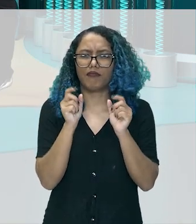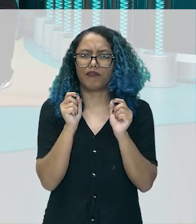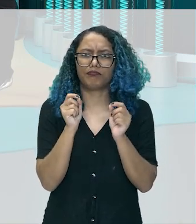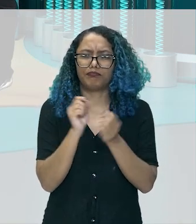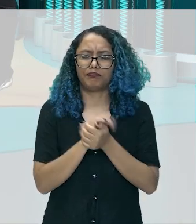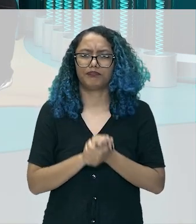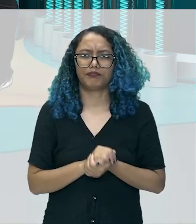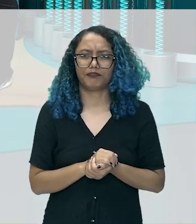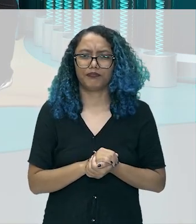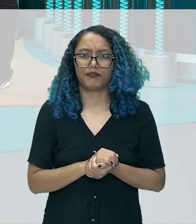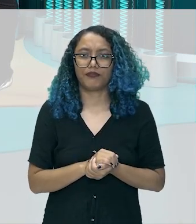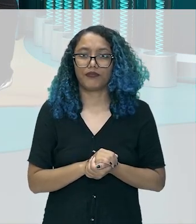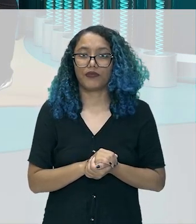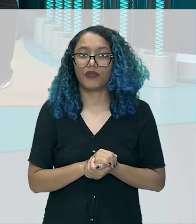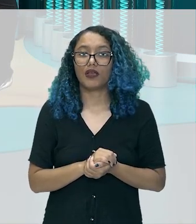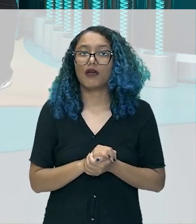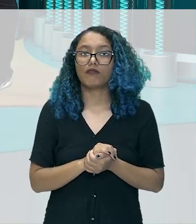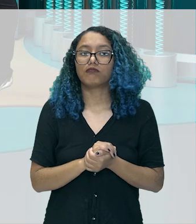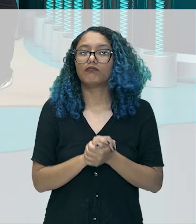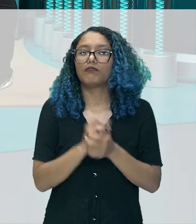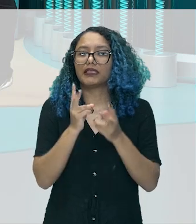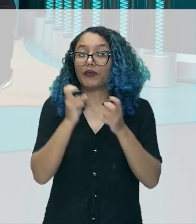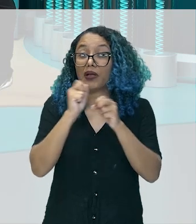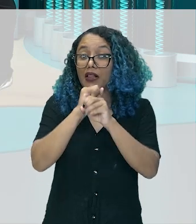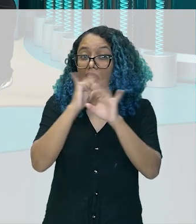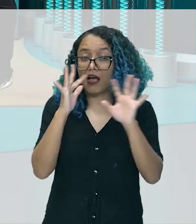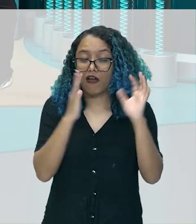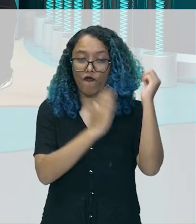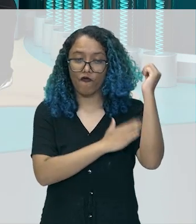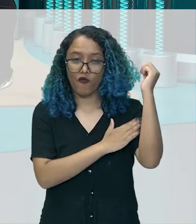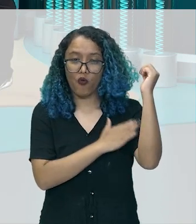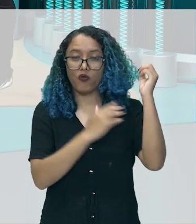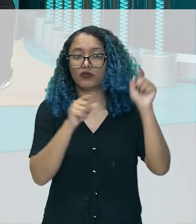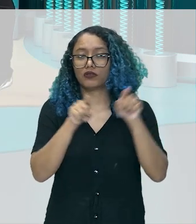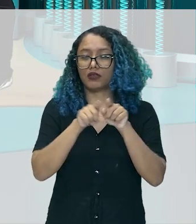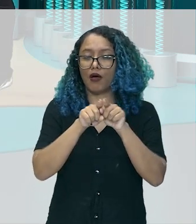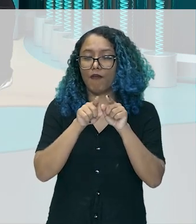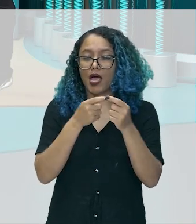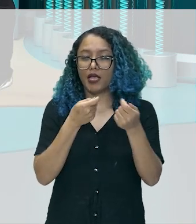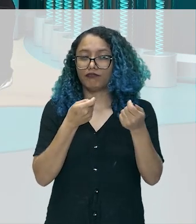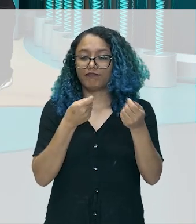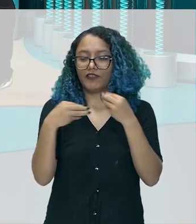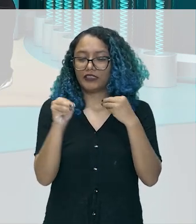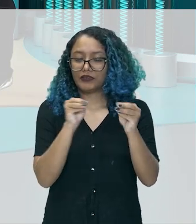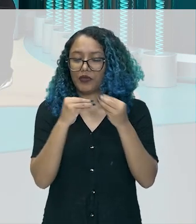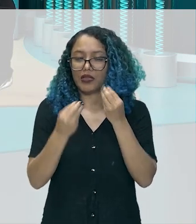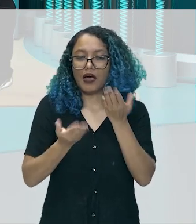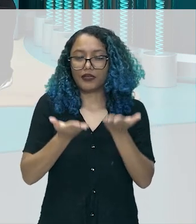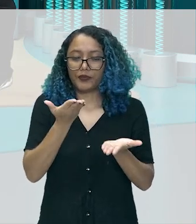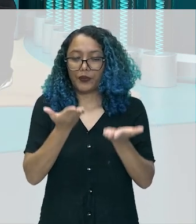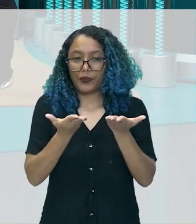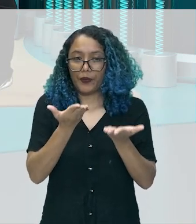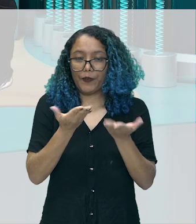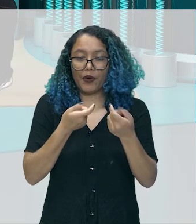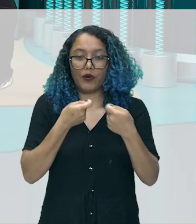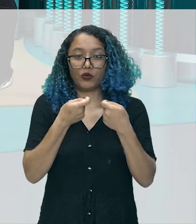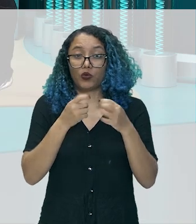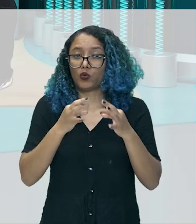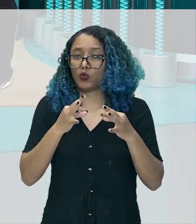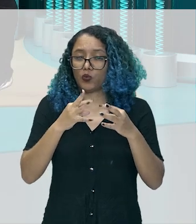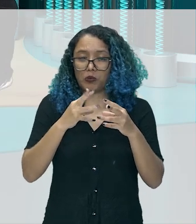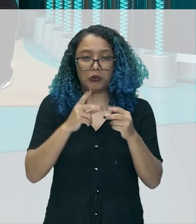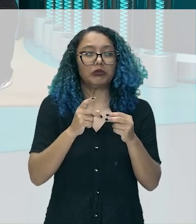mas ela existe e ela é competitiva também. Ela tem alguns elementos ali da ginástica de academia, só